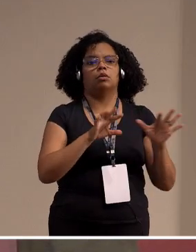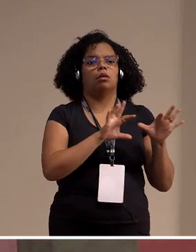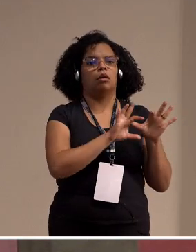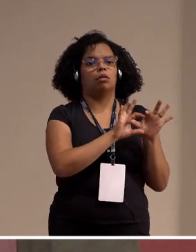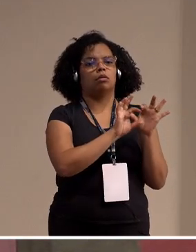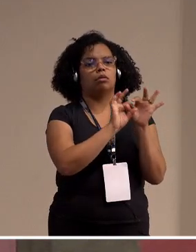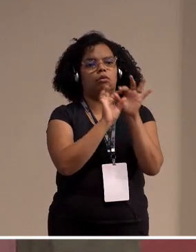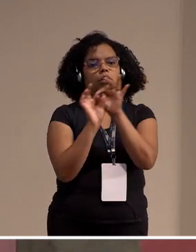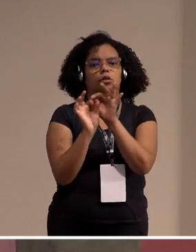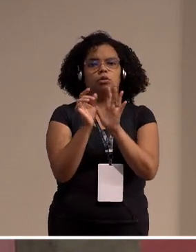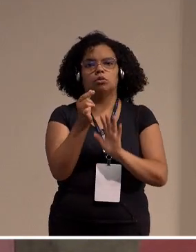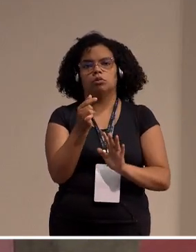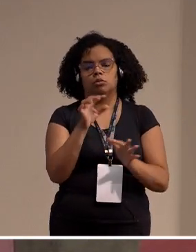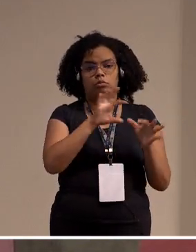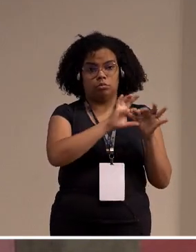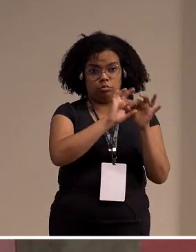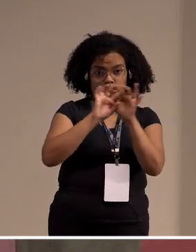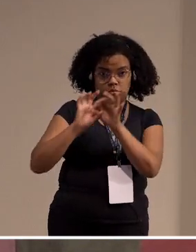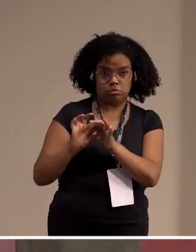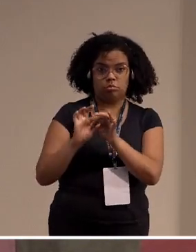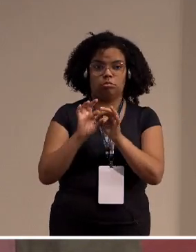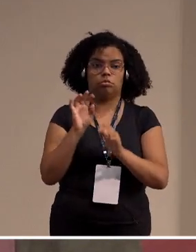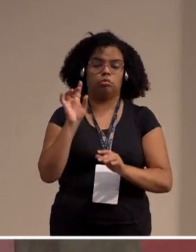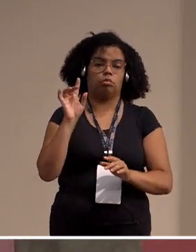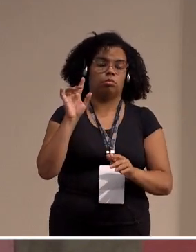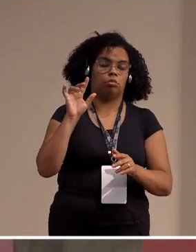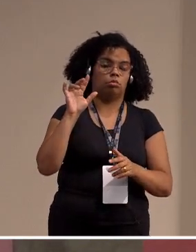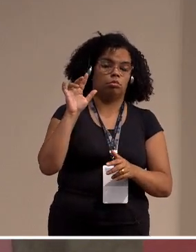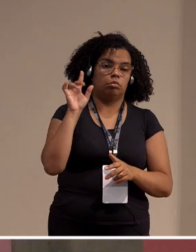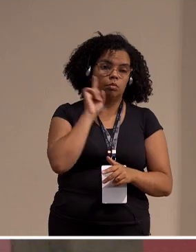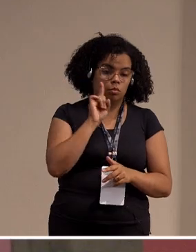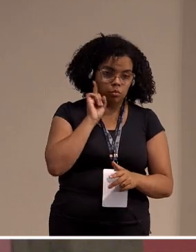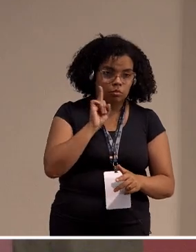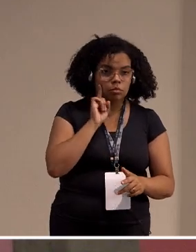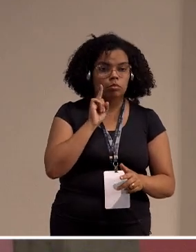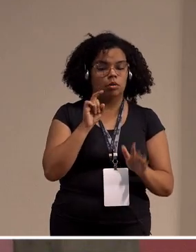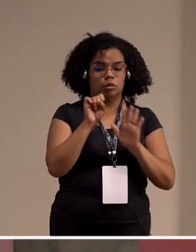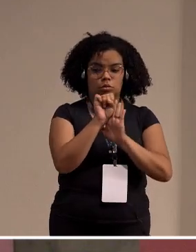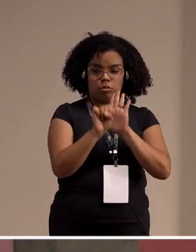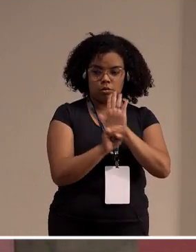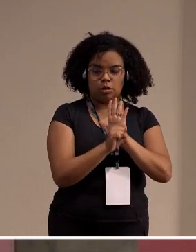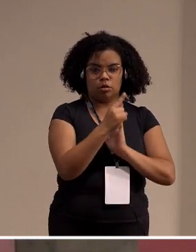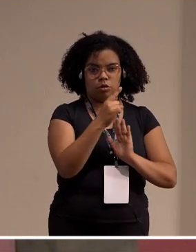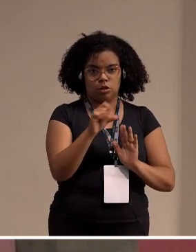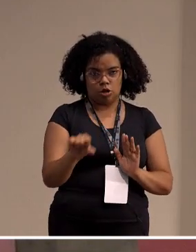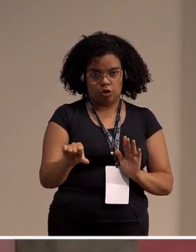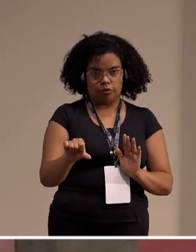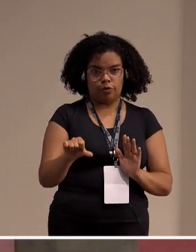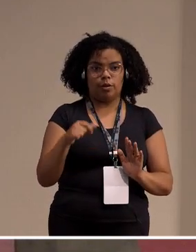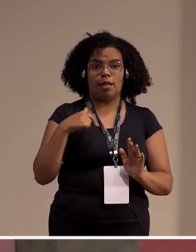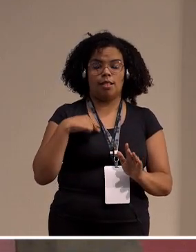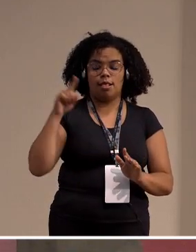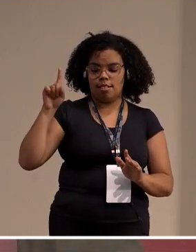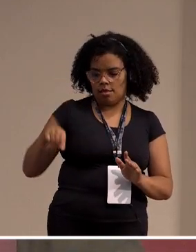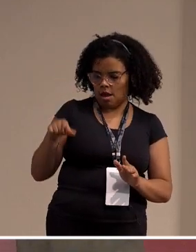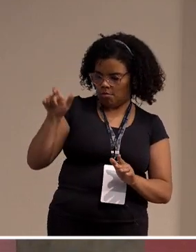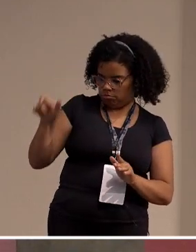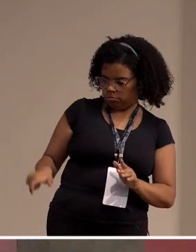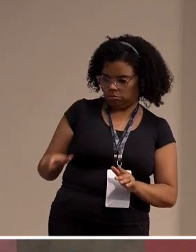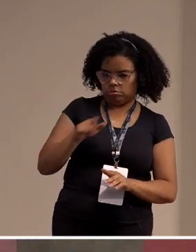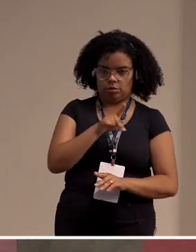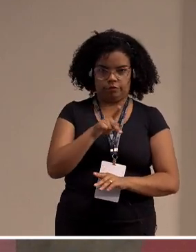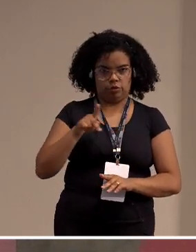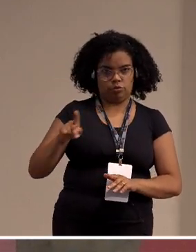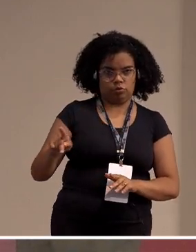da história americana no século XIX. Atualmente, Jabari é professor no Emerson College, em Boston,